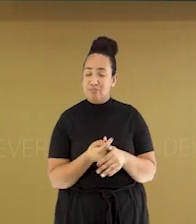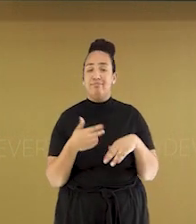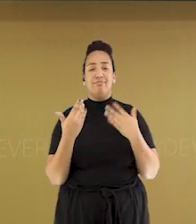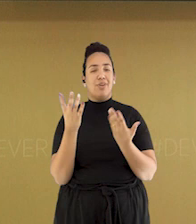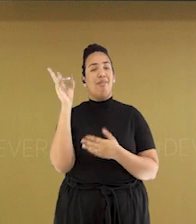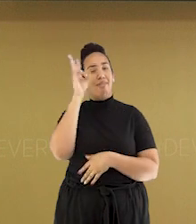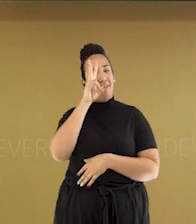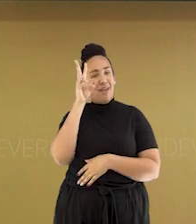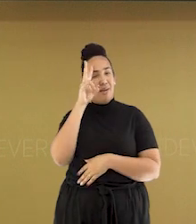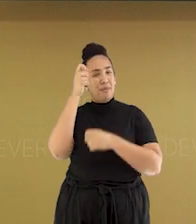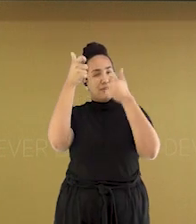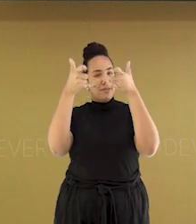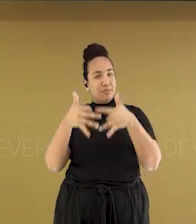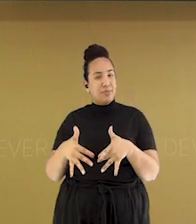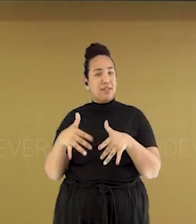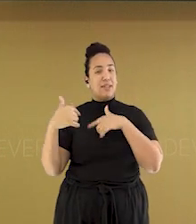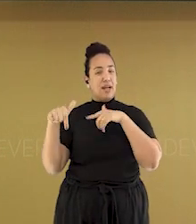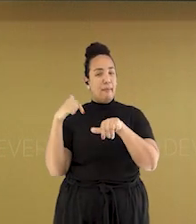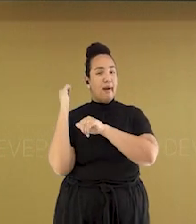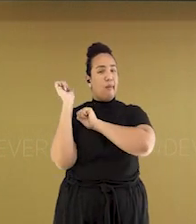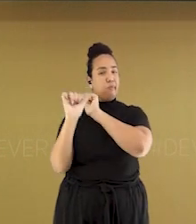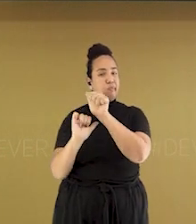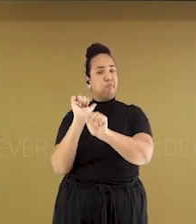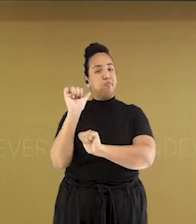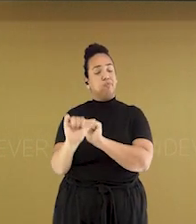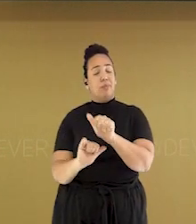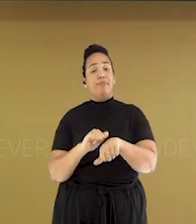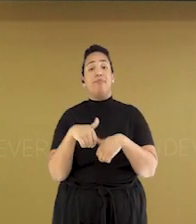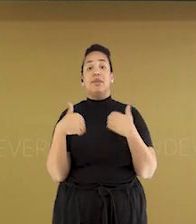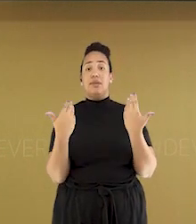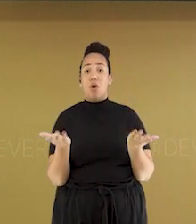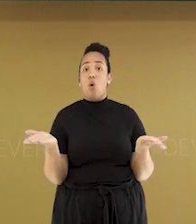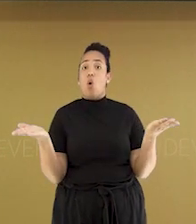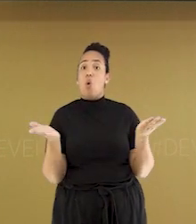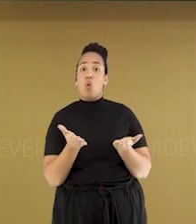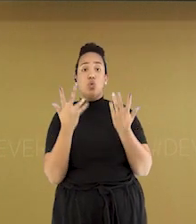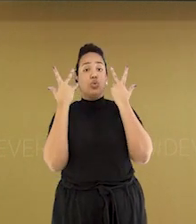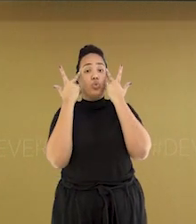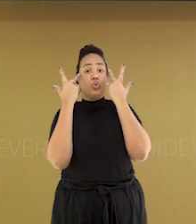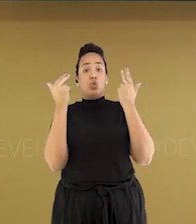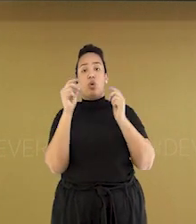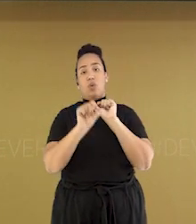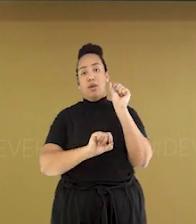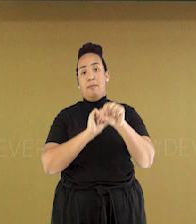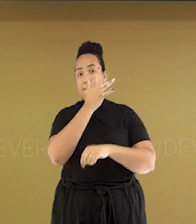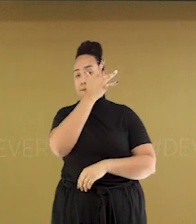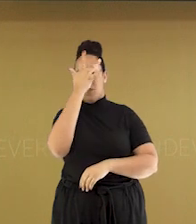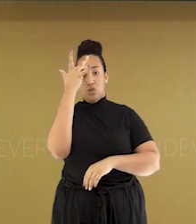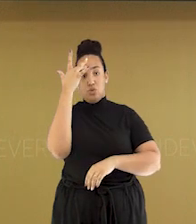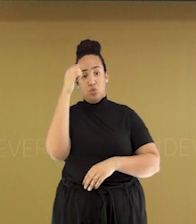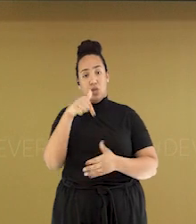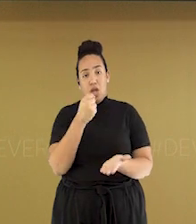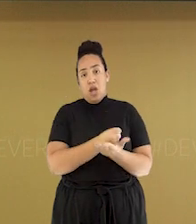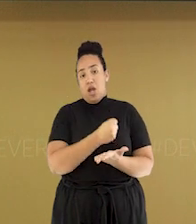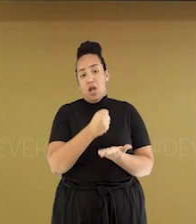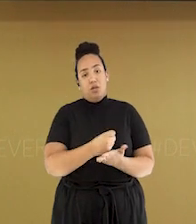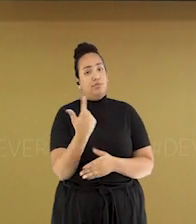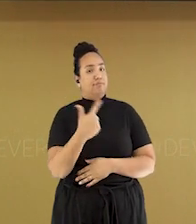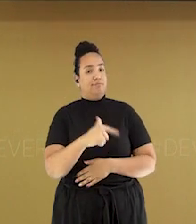muito durante o tempo, e hoje em dia é cada vez mais comum vermos pessoas que trabalham sem esse